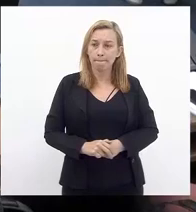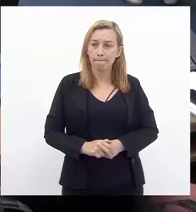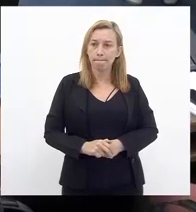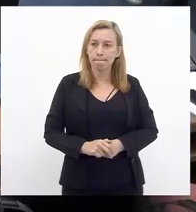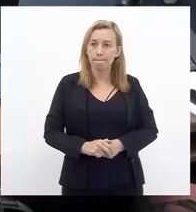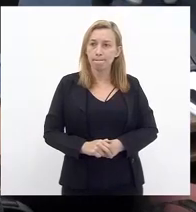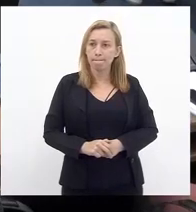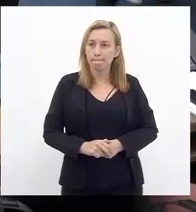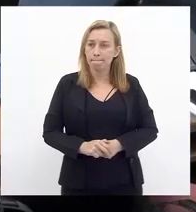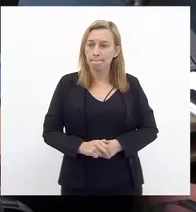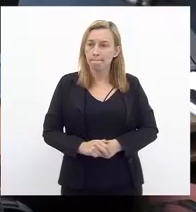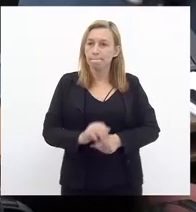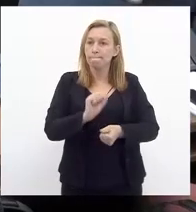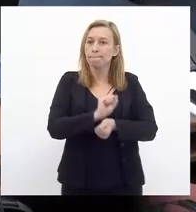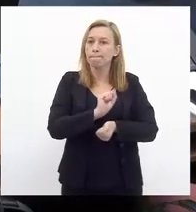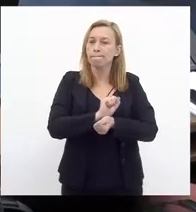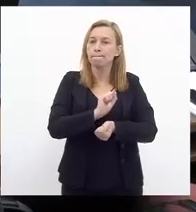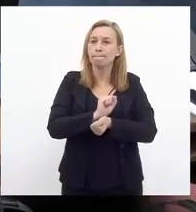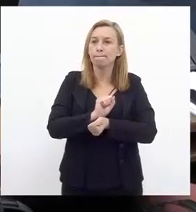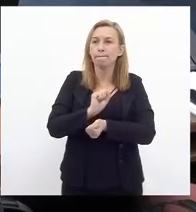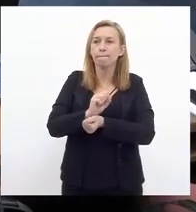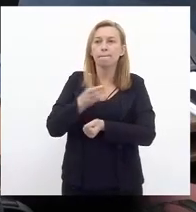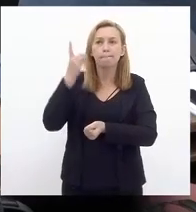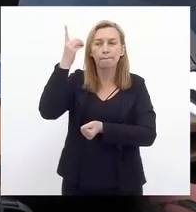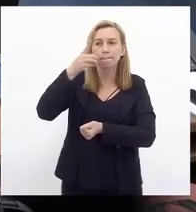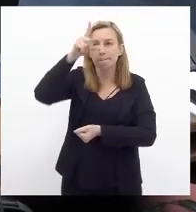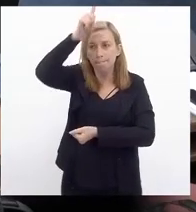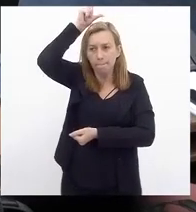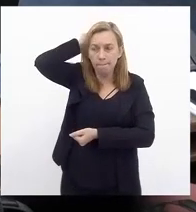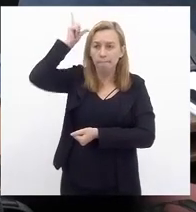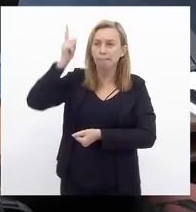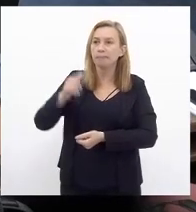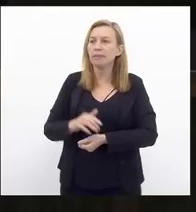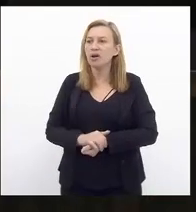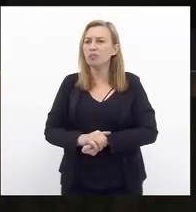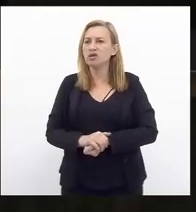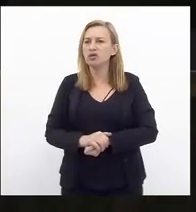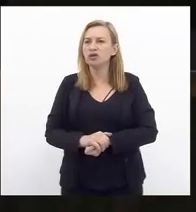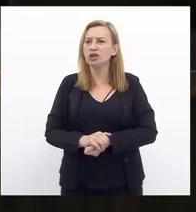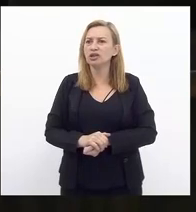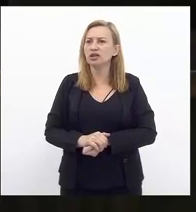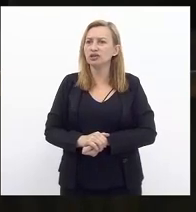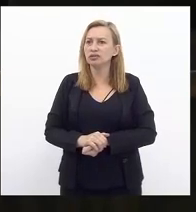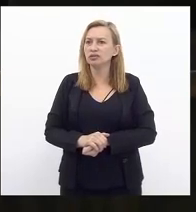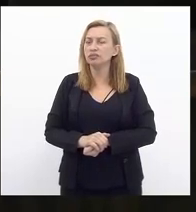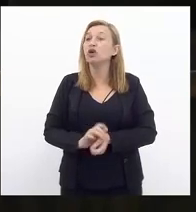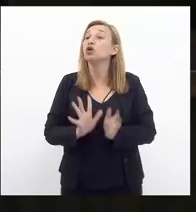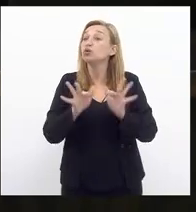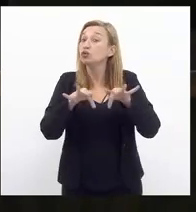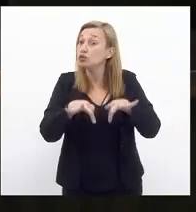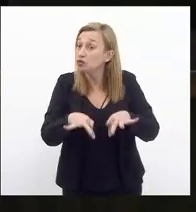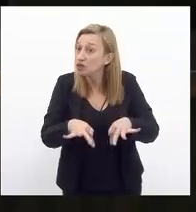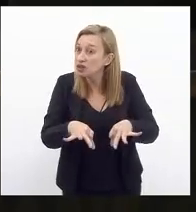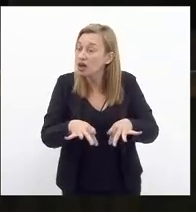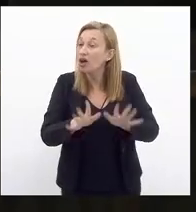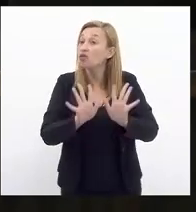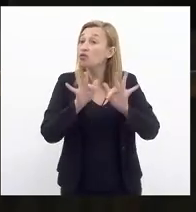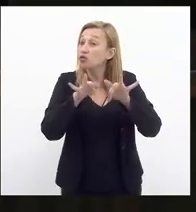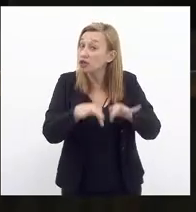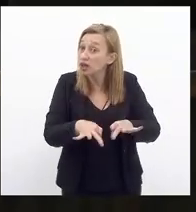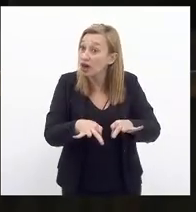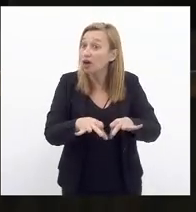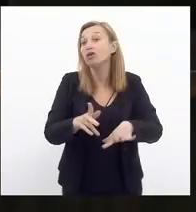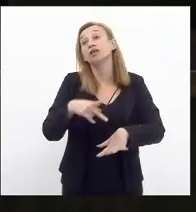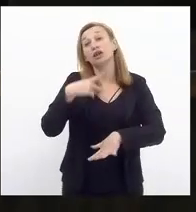oh alô alô está aqui para Rua Deputado Luiz como eu já disse vale a regra ao final ao